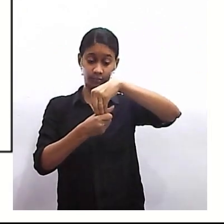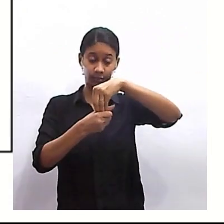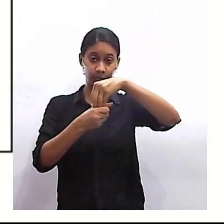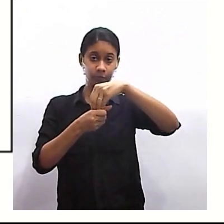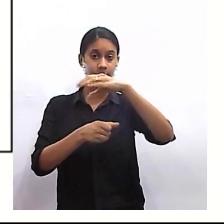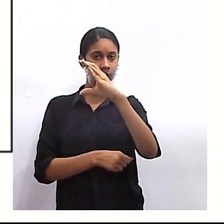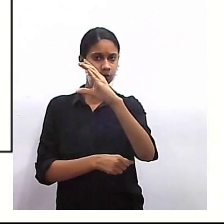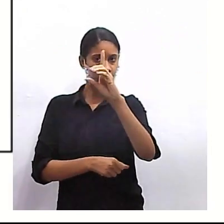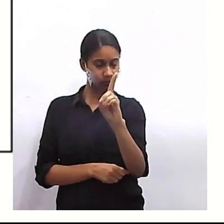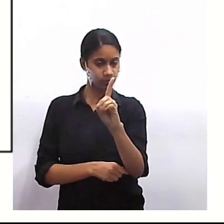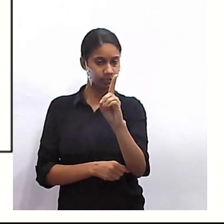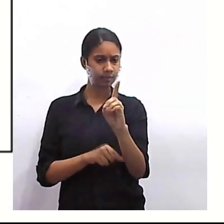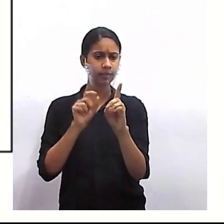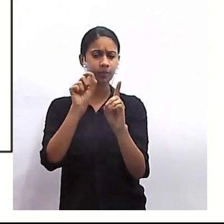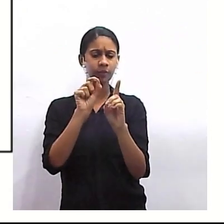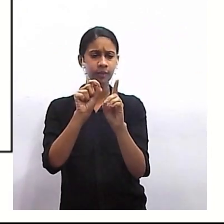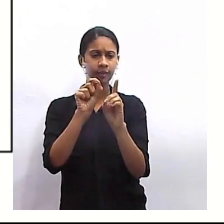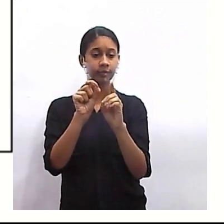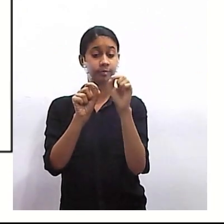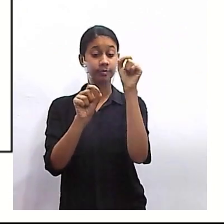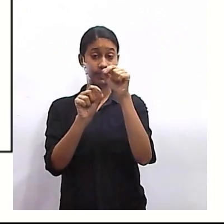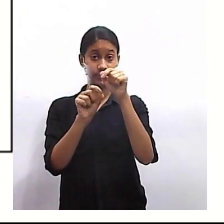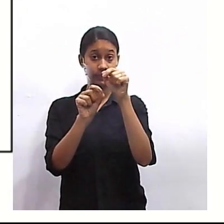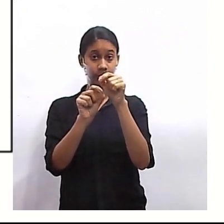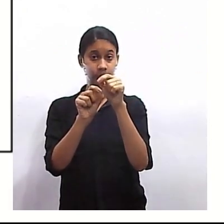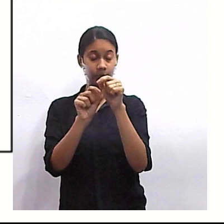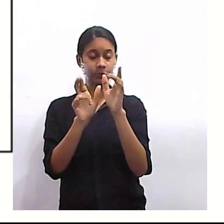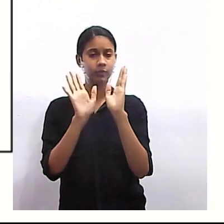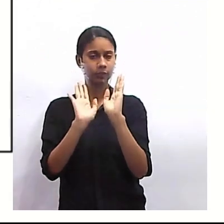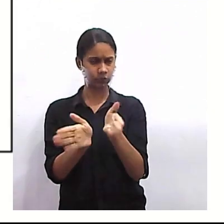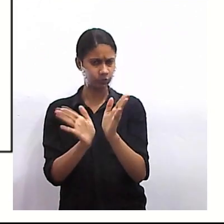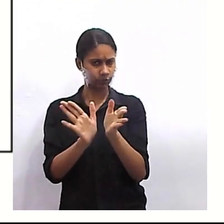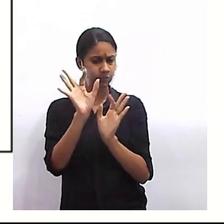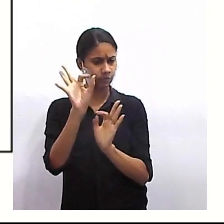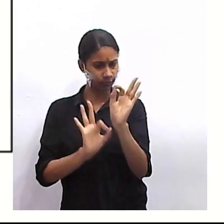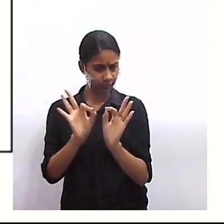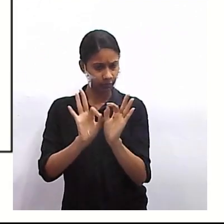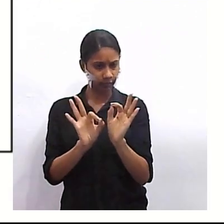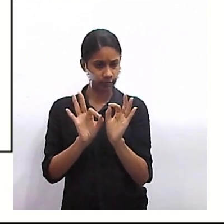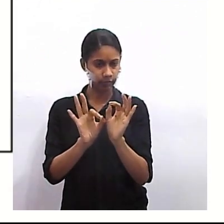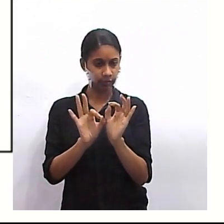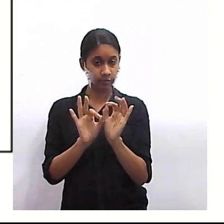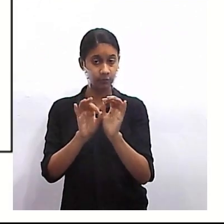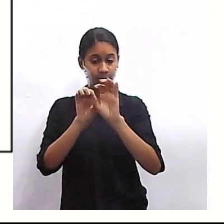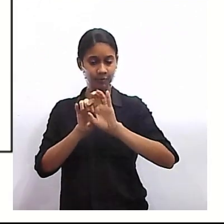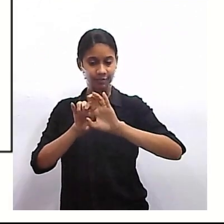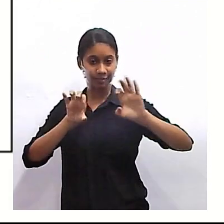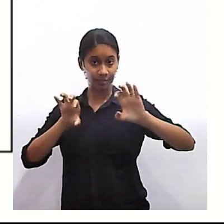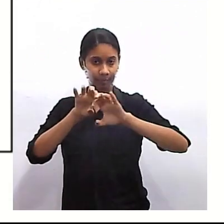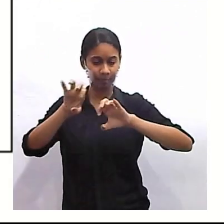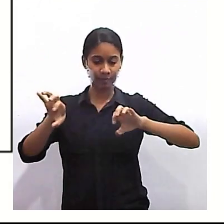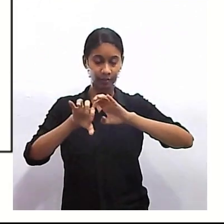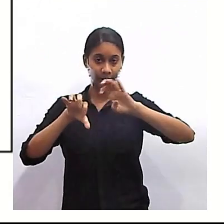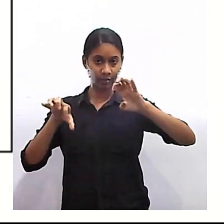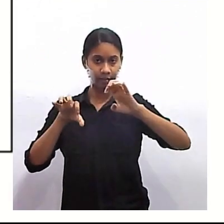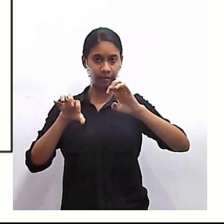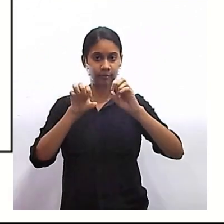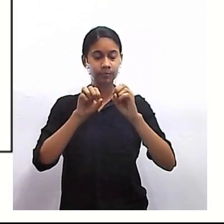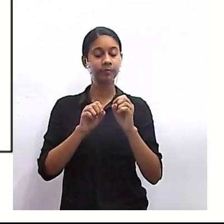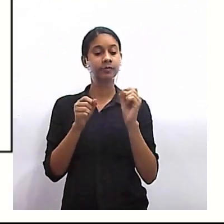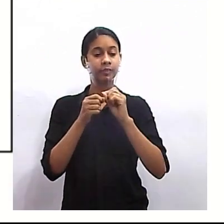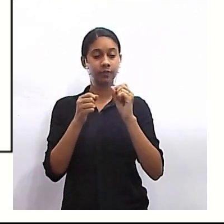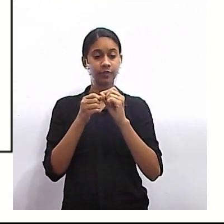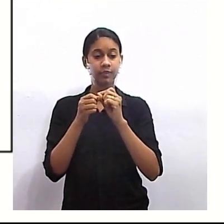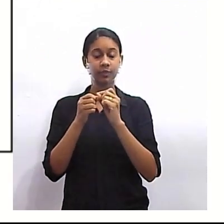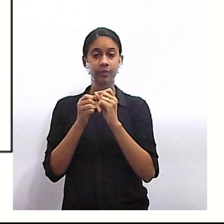vai fazer? Vamos pegar essa carga que era consolidada, vamos desconsolidar e vamos torná-la